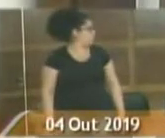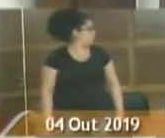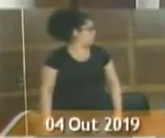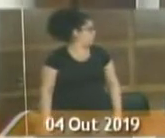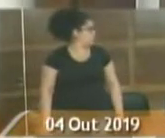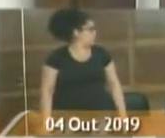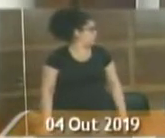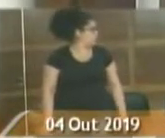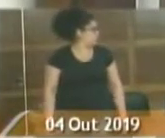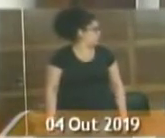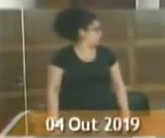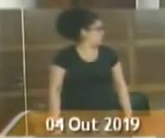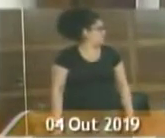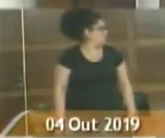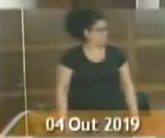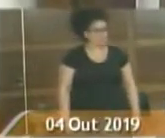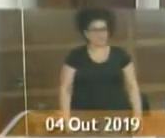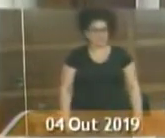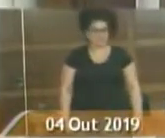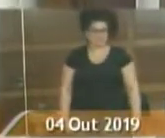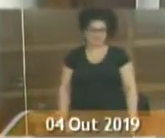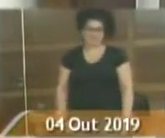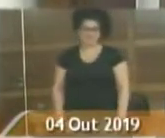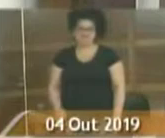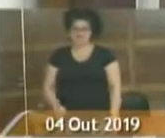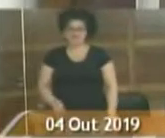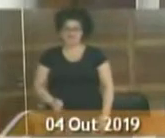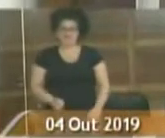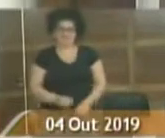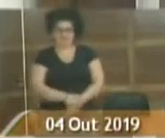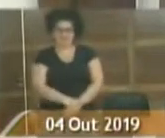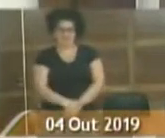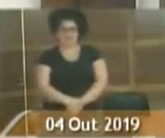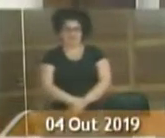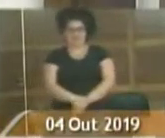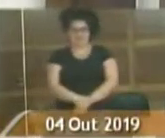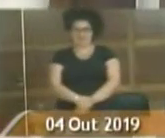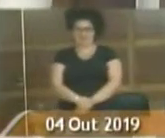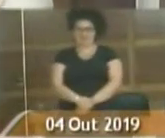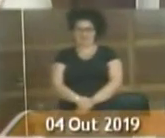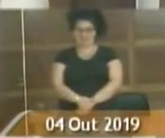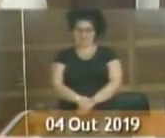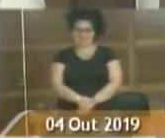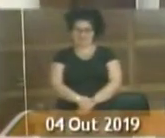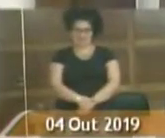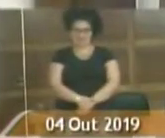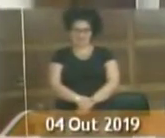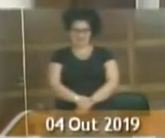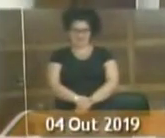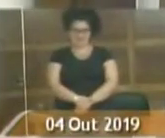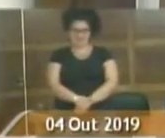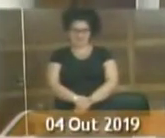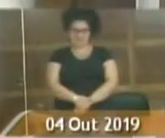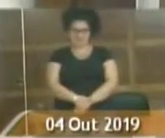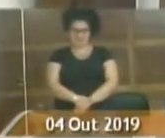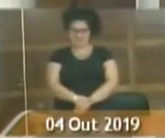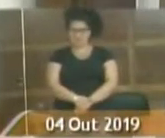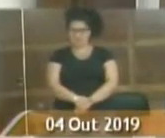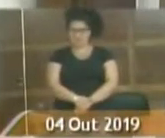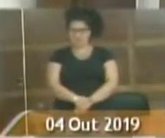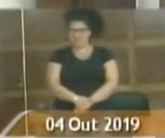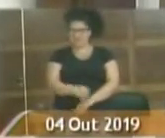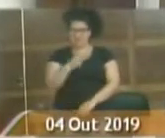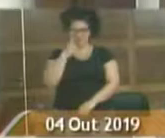Então, o cemitério de cachorro e de gato, na nossa cidade, não tem público, não tem,